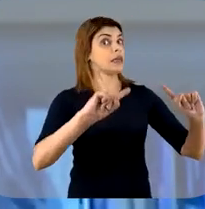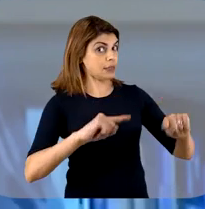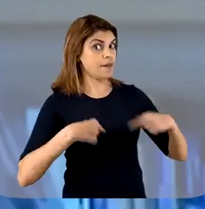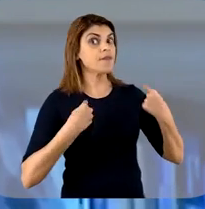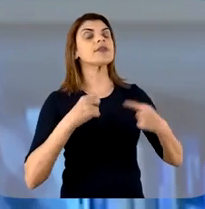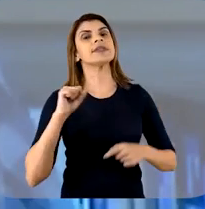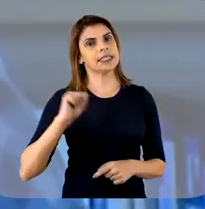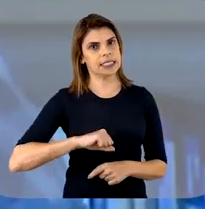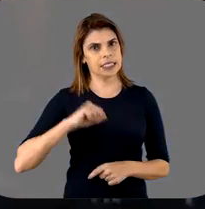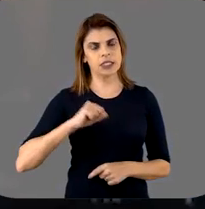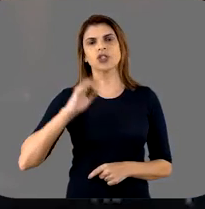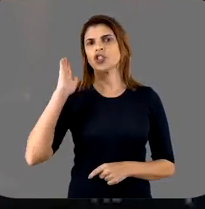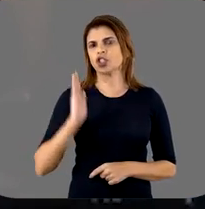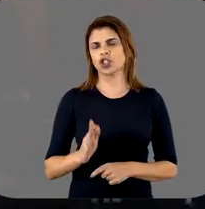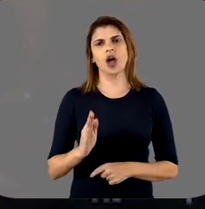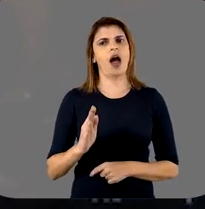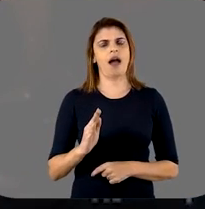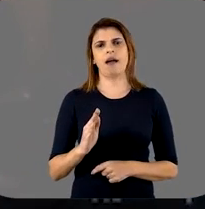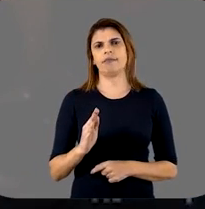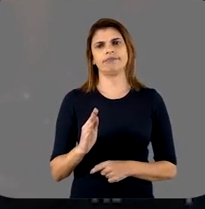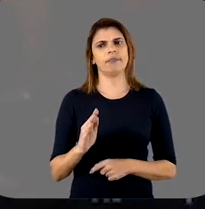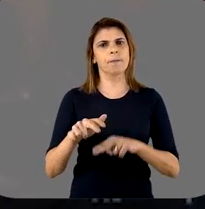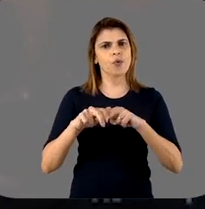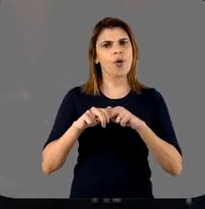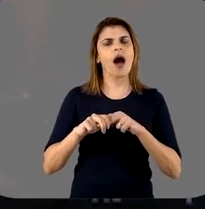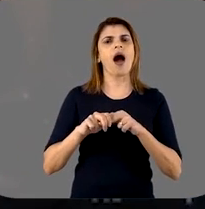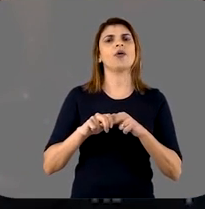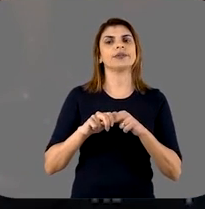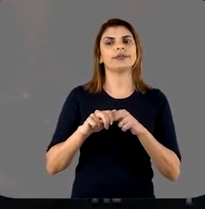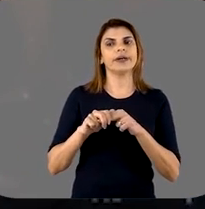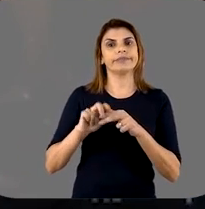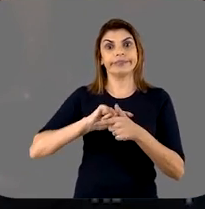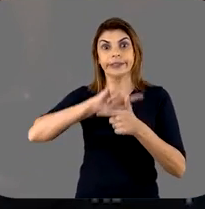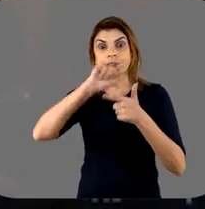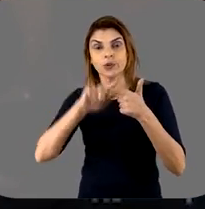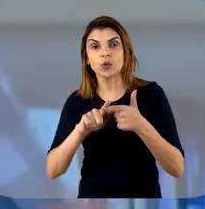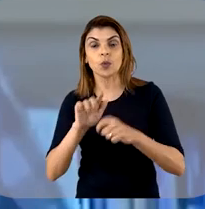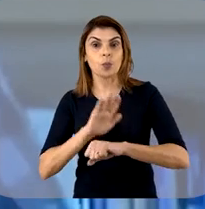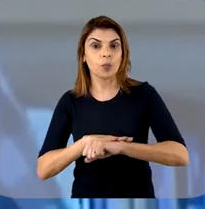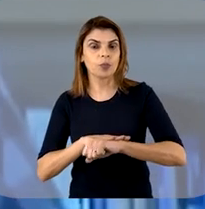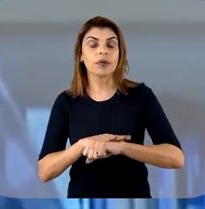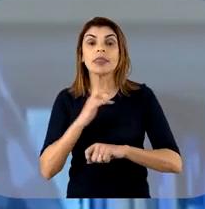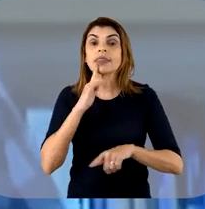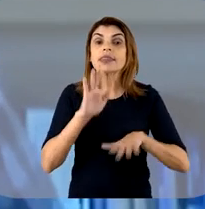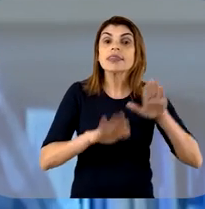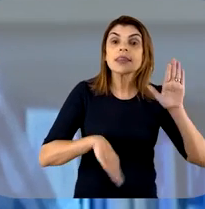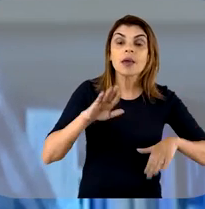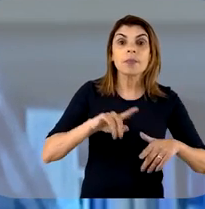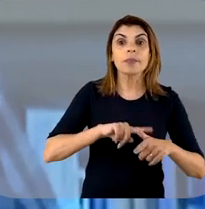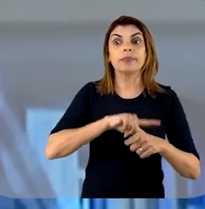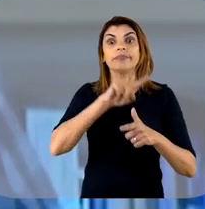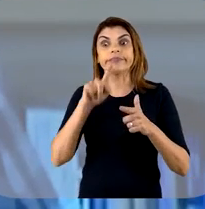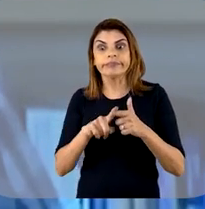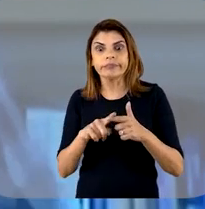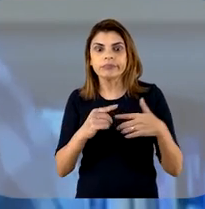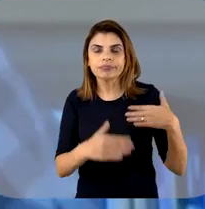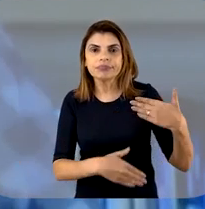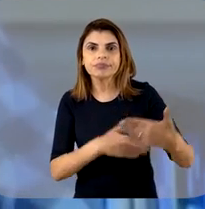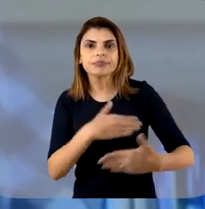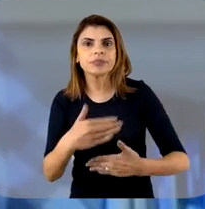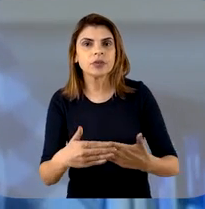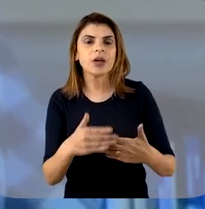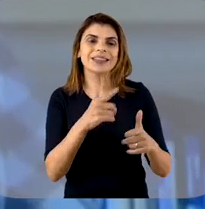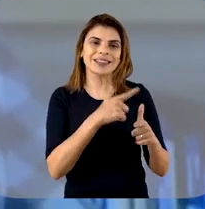já muito grande com esta onda e, obviamente, dependendo como a próxima onda se comportar,